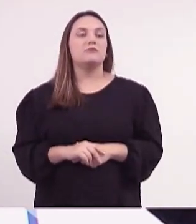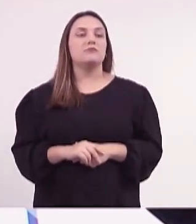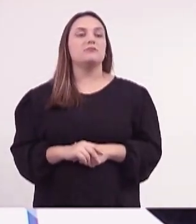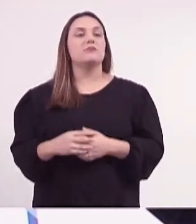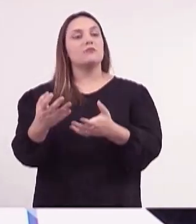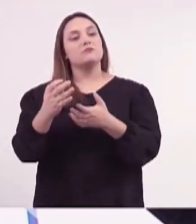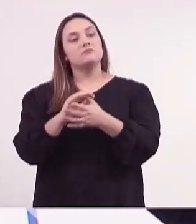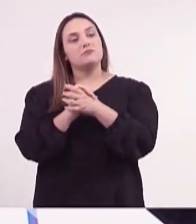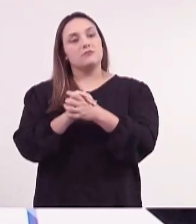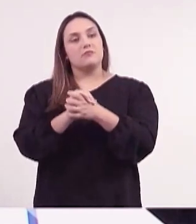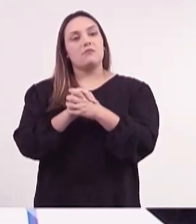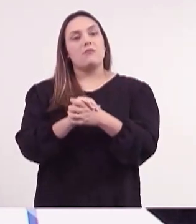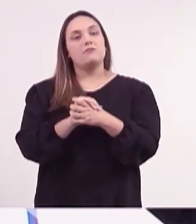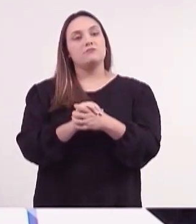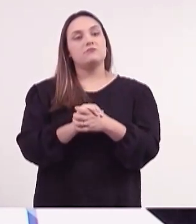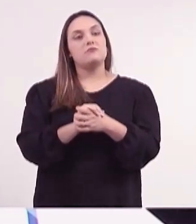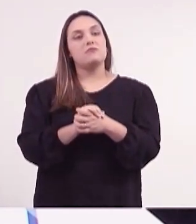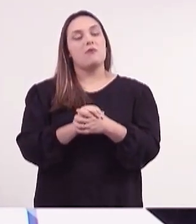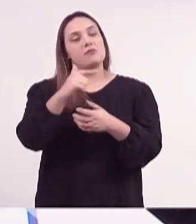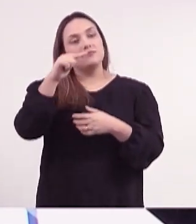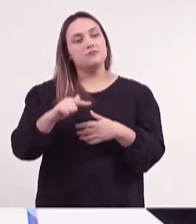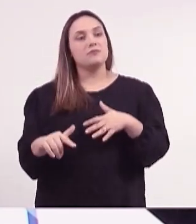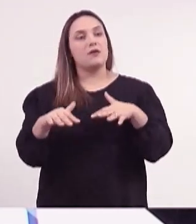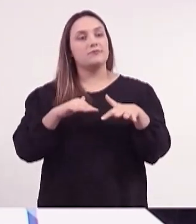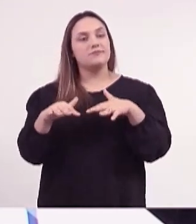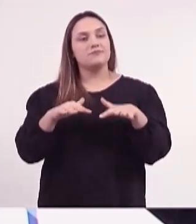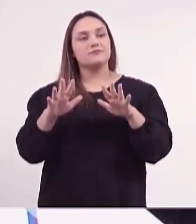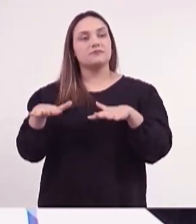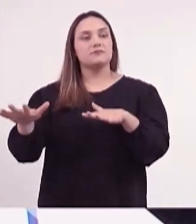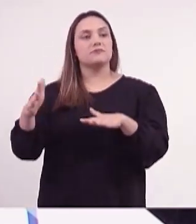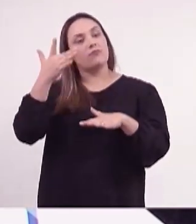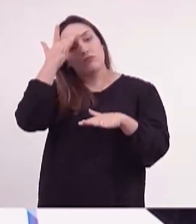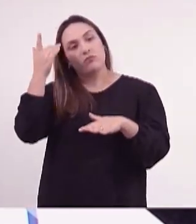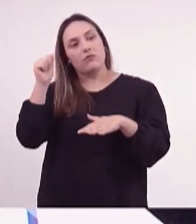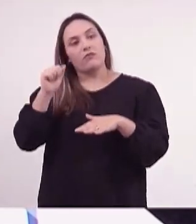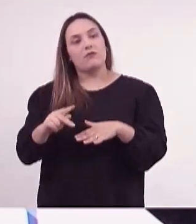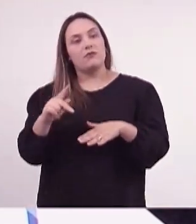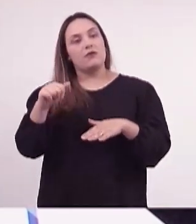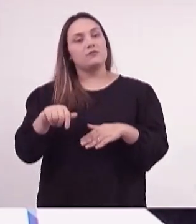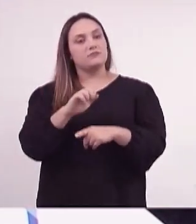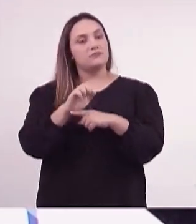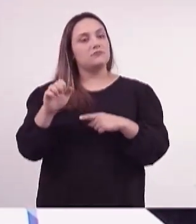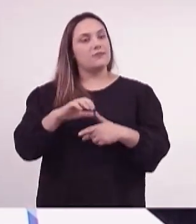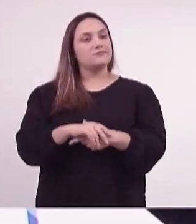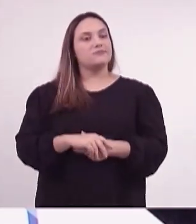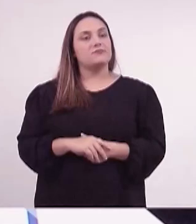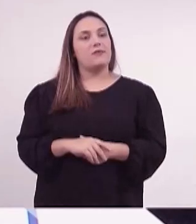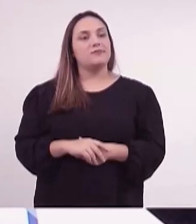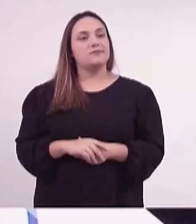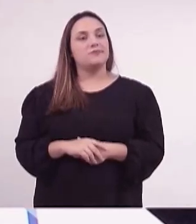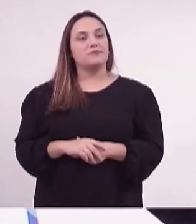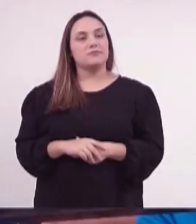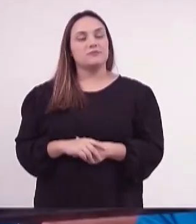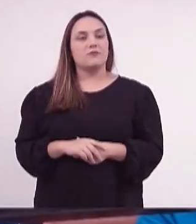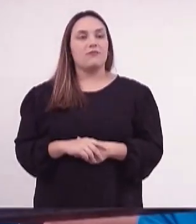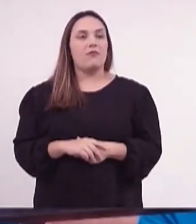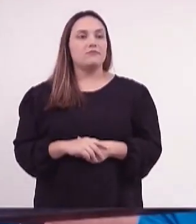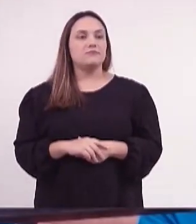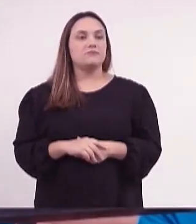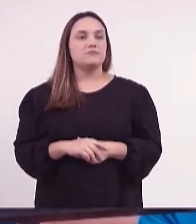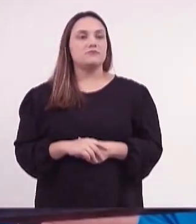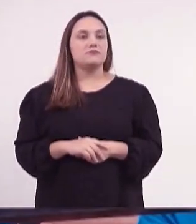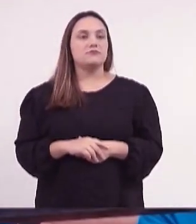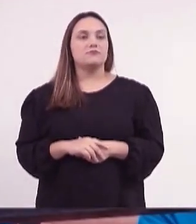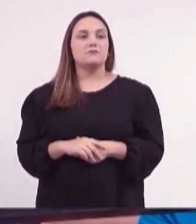vez, parabenizar este movimento, né, dos aposentados do nosso Estado, que já conquistou uma primeira